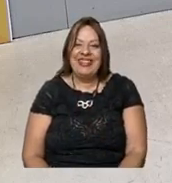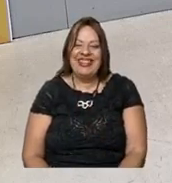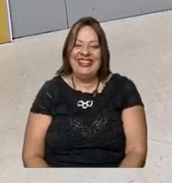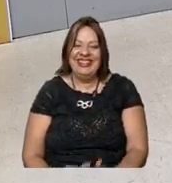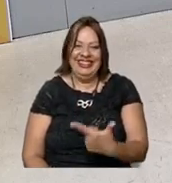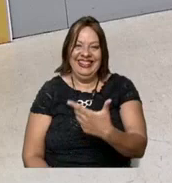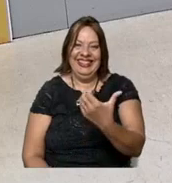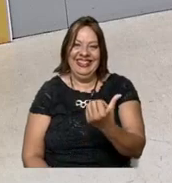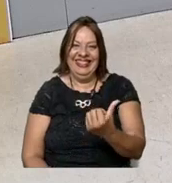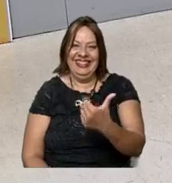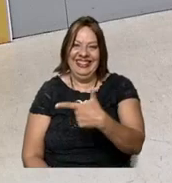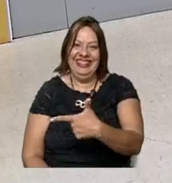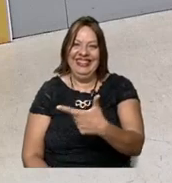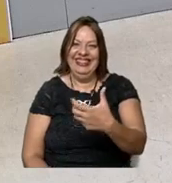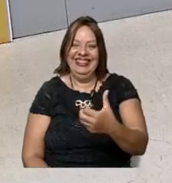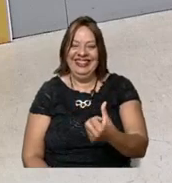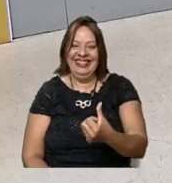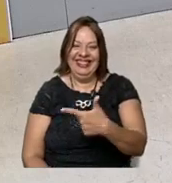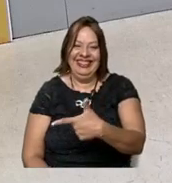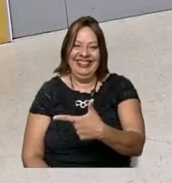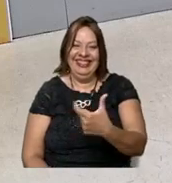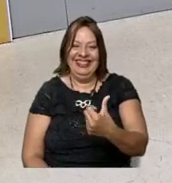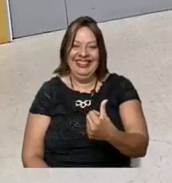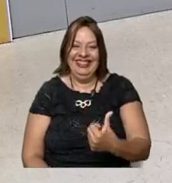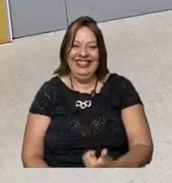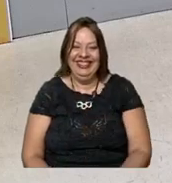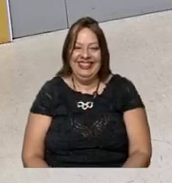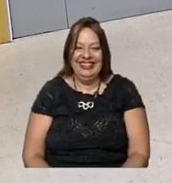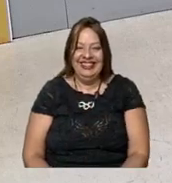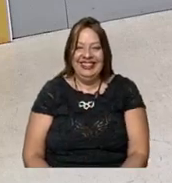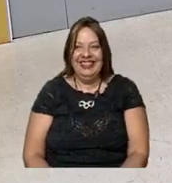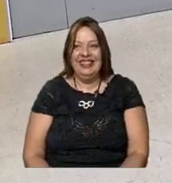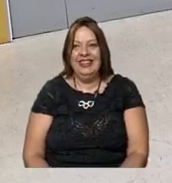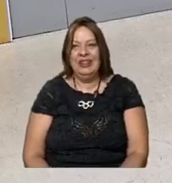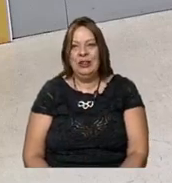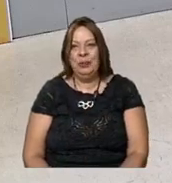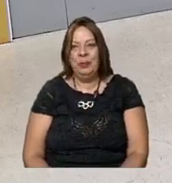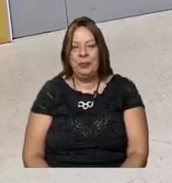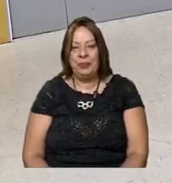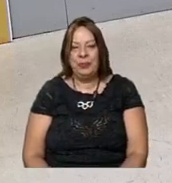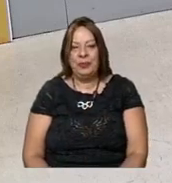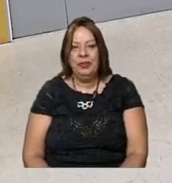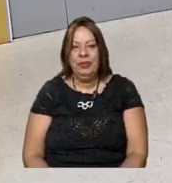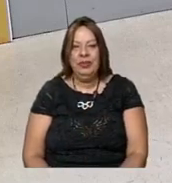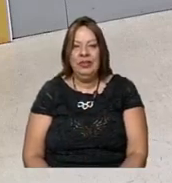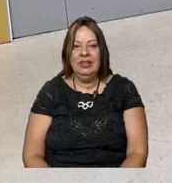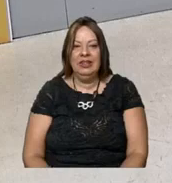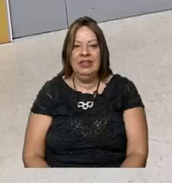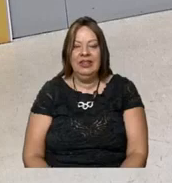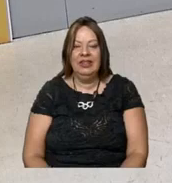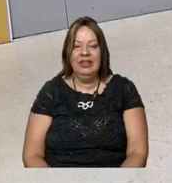bolinha de número 26. 26. Já sorteamos 26,